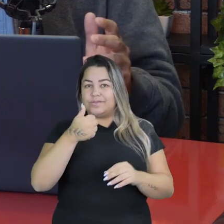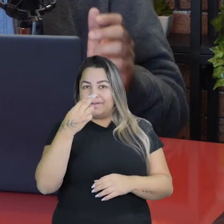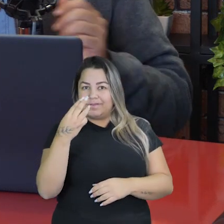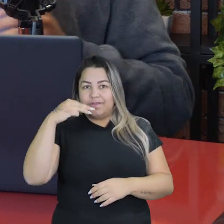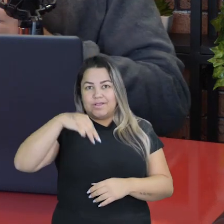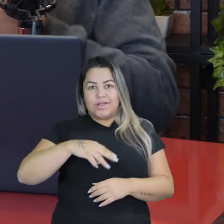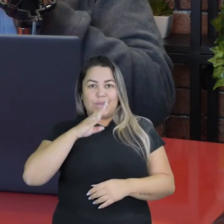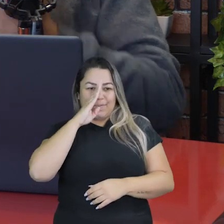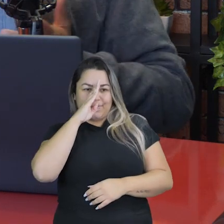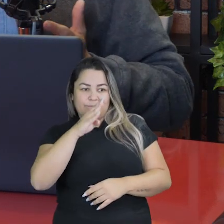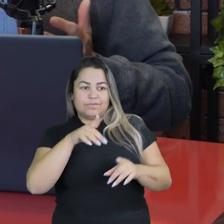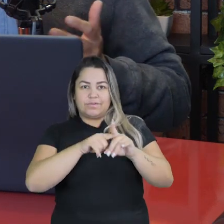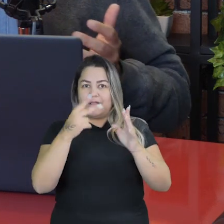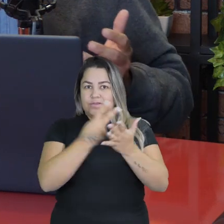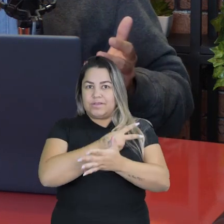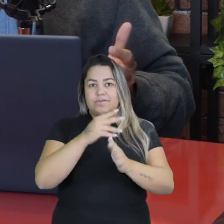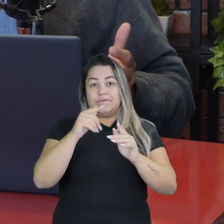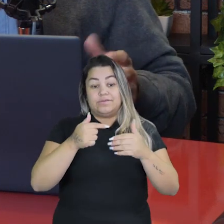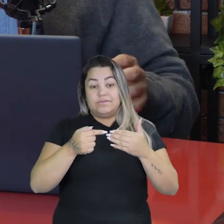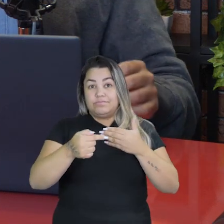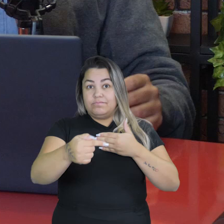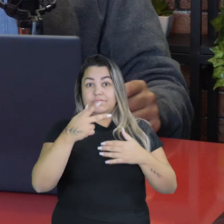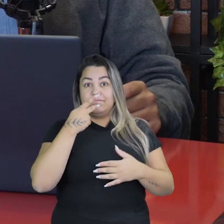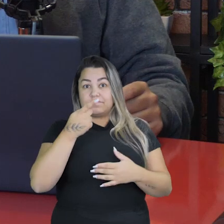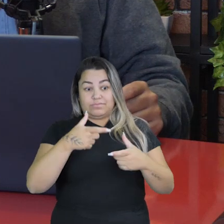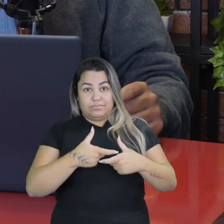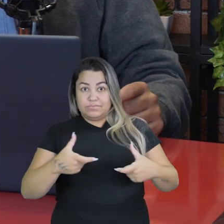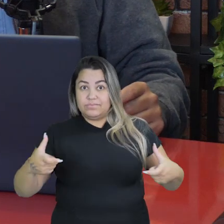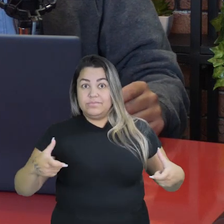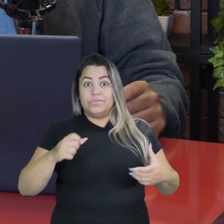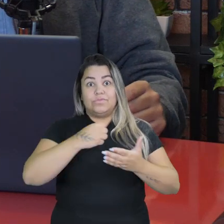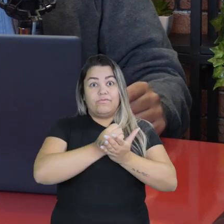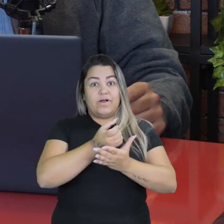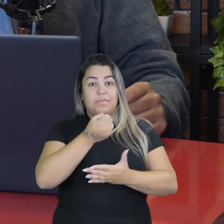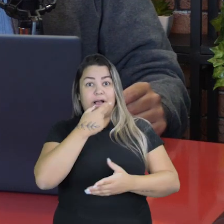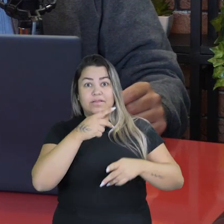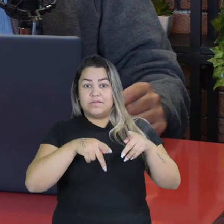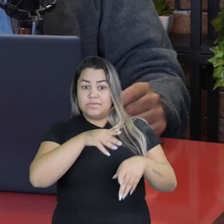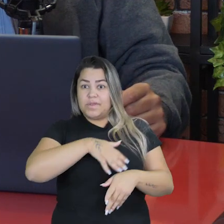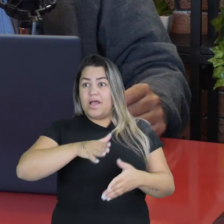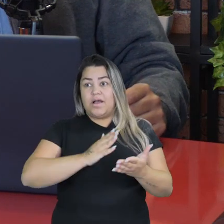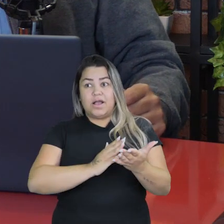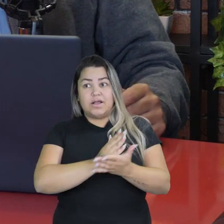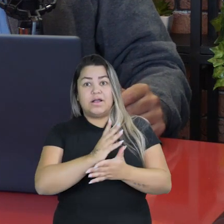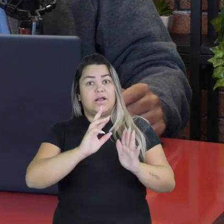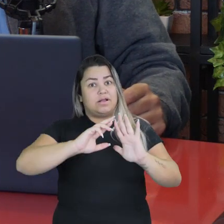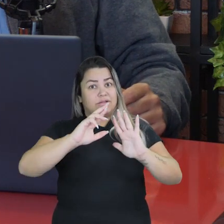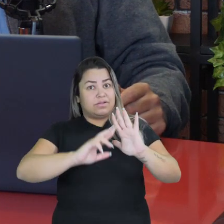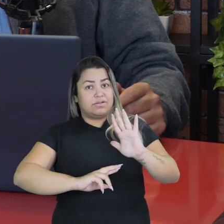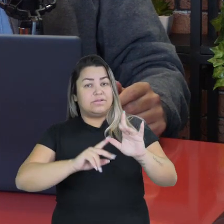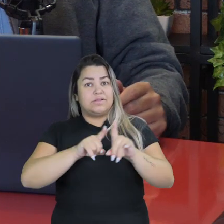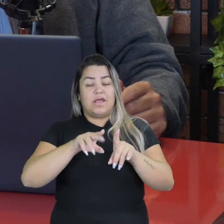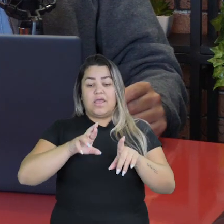próximos 13 minutos os principais acontecimentos da semana. Vamos falar sobre a ampliação do Farmácia Popular, a aprovação